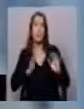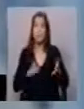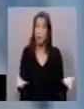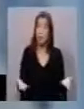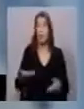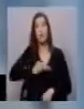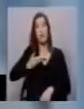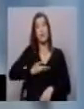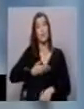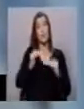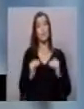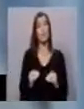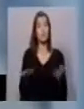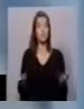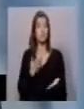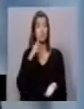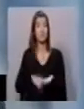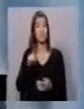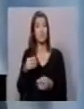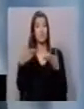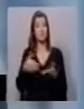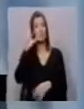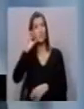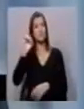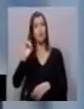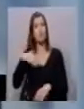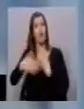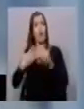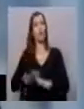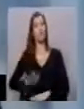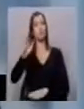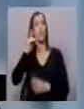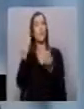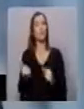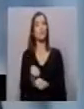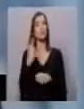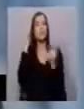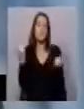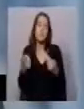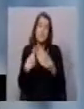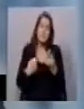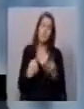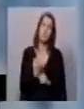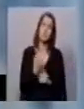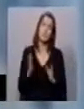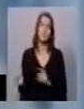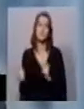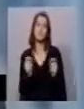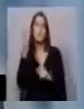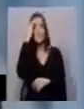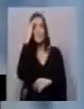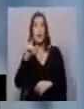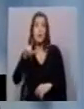e, neste caso concreto, também ajuda ao Estado a dar um salto qualitativo no respeito aos serviços públicos. São estas as questões que hoje têm que ser discutidas, previstas e já